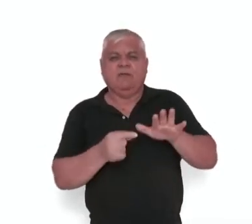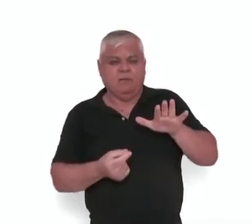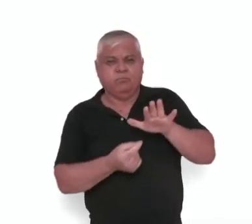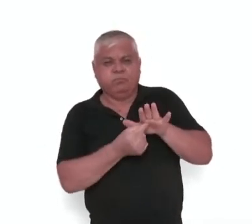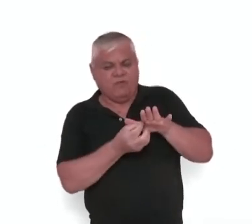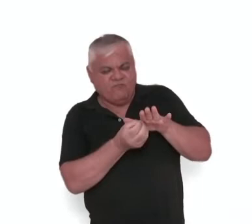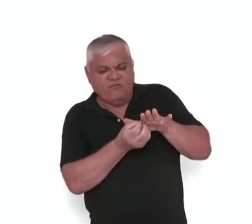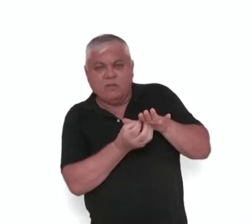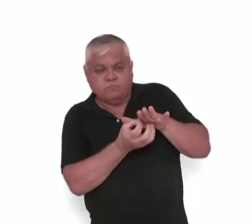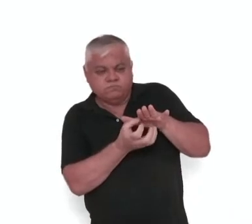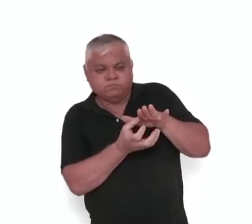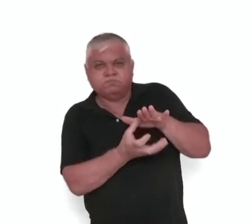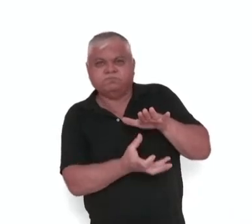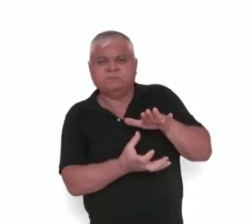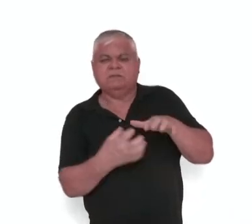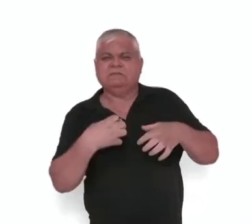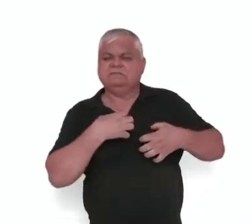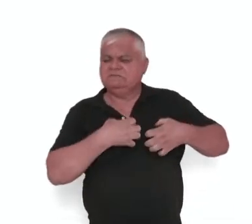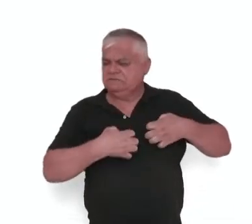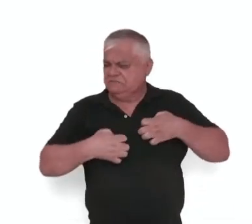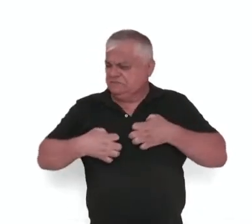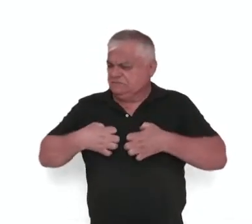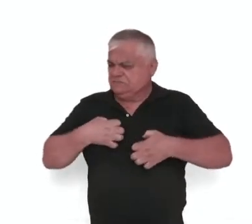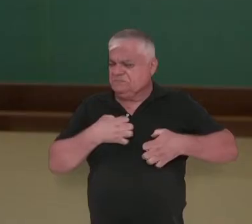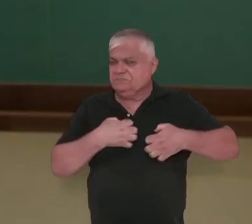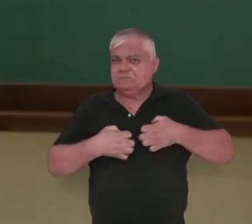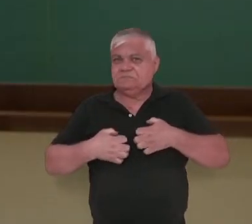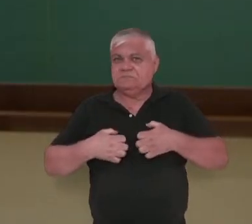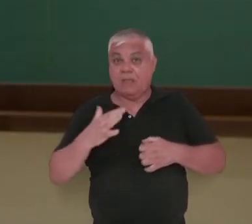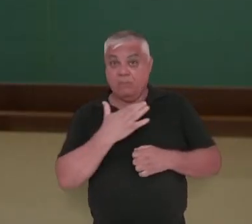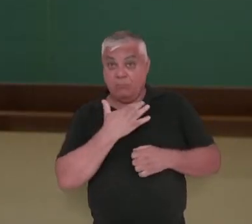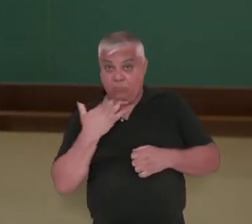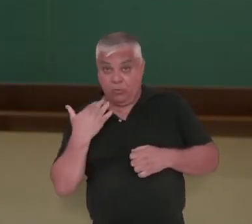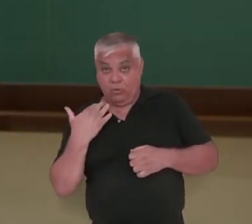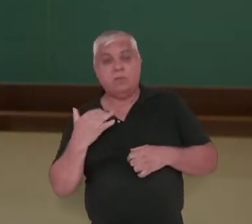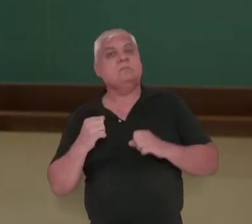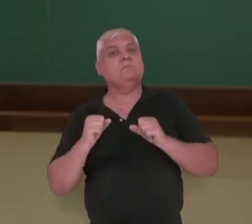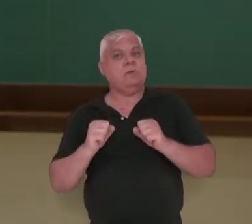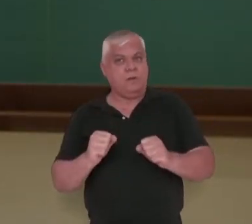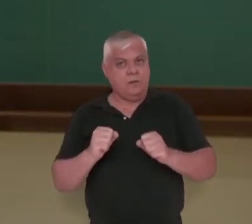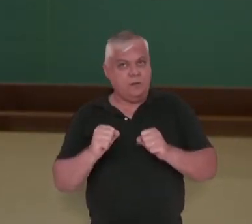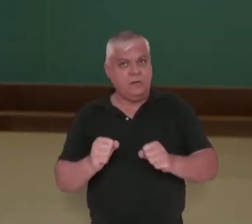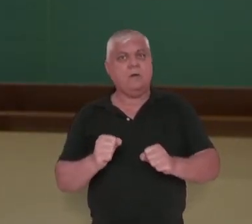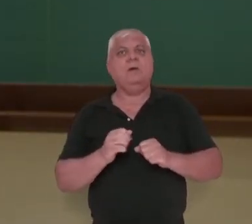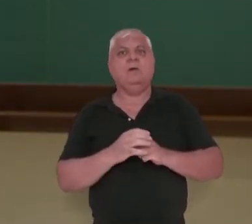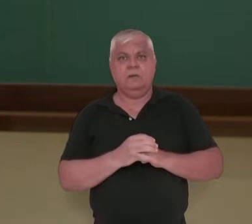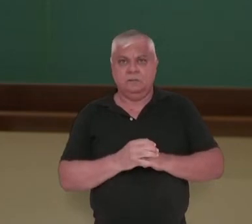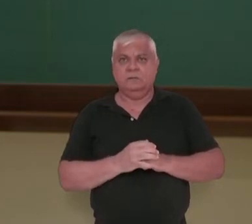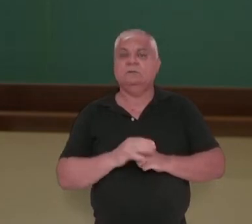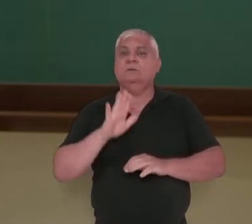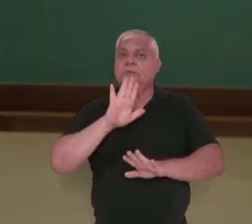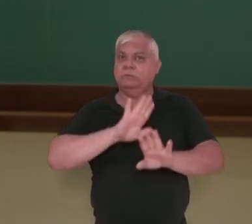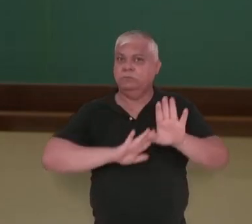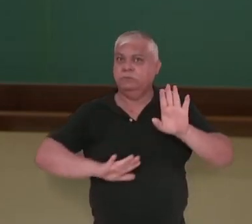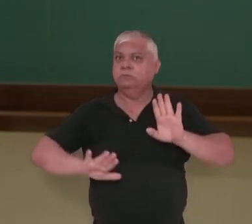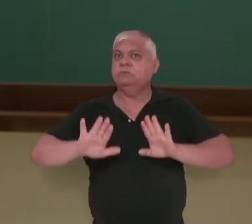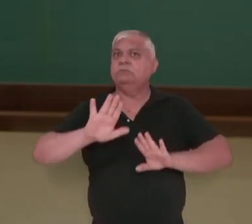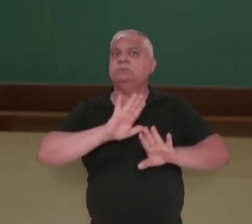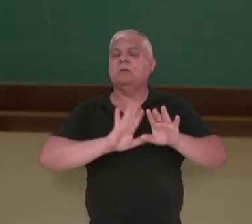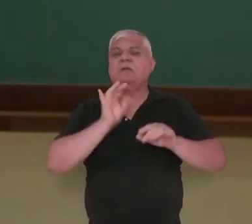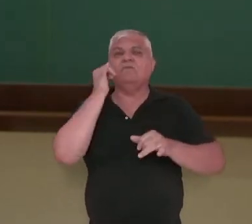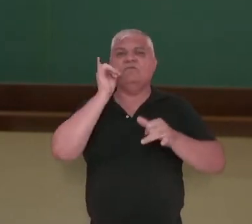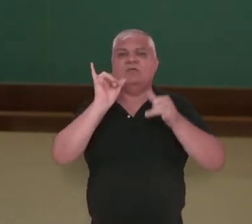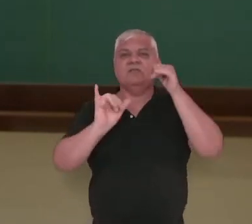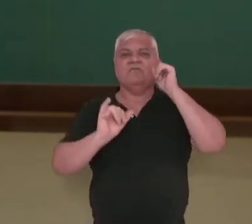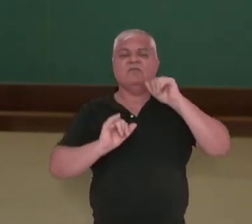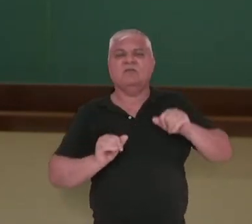e mal-estar. Pode levar à morte? Sim, pode levar à morte, então tem que ter muito cuidado. evitar